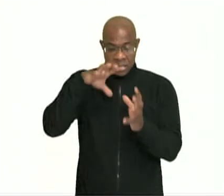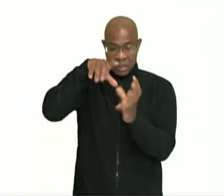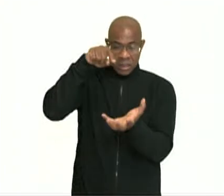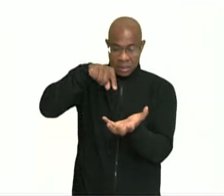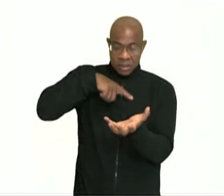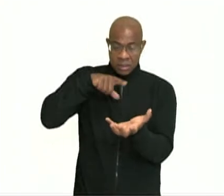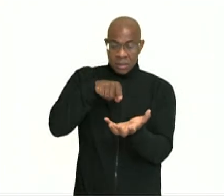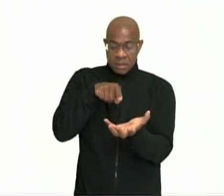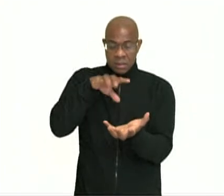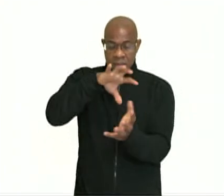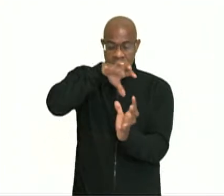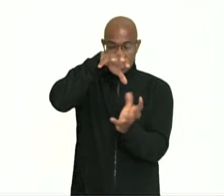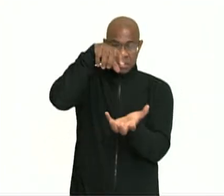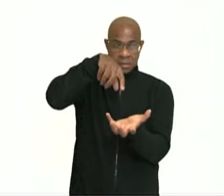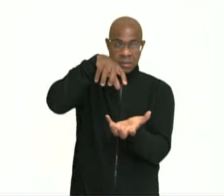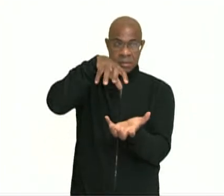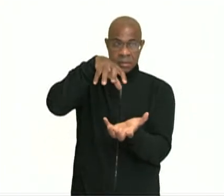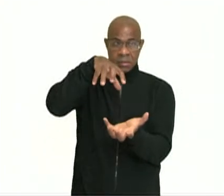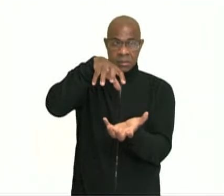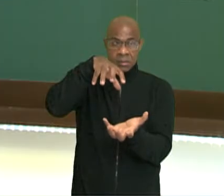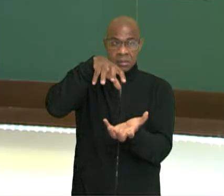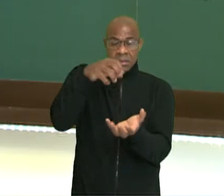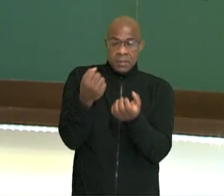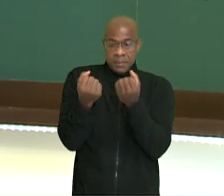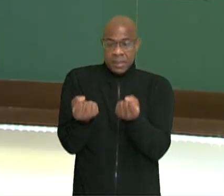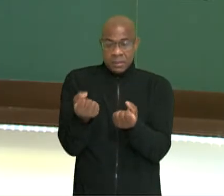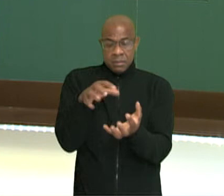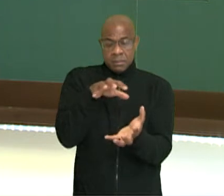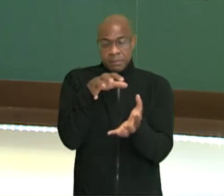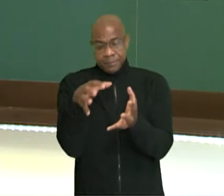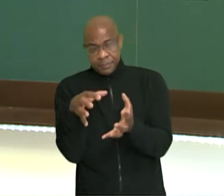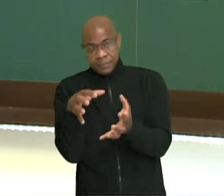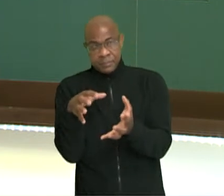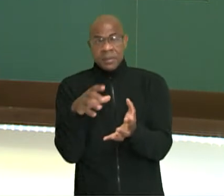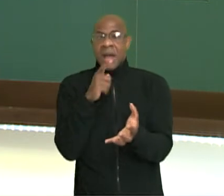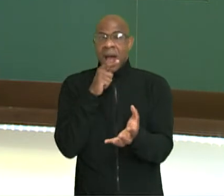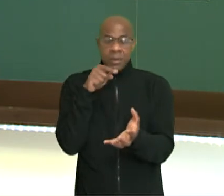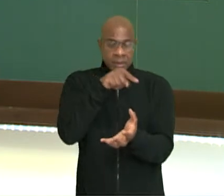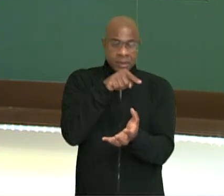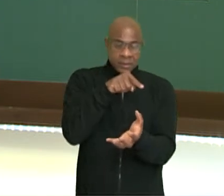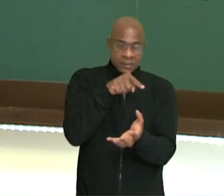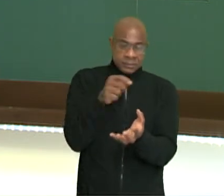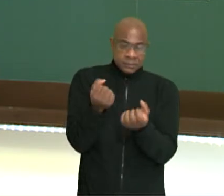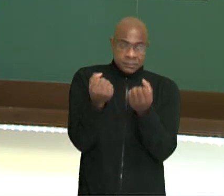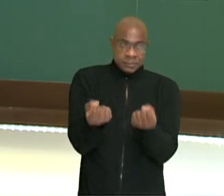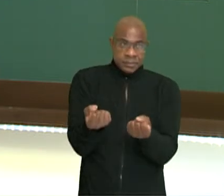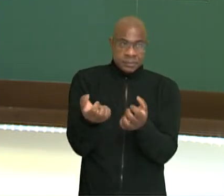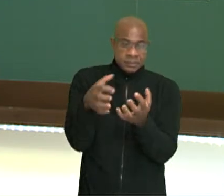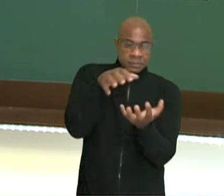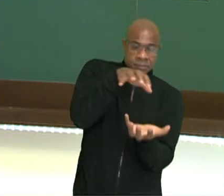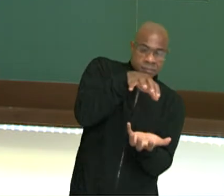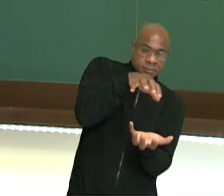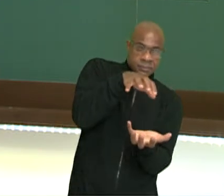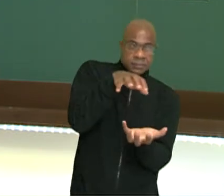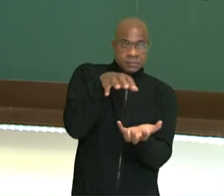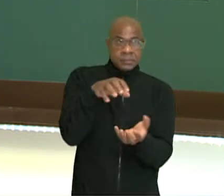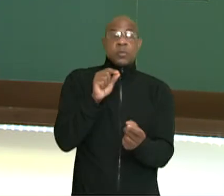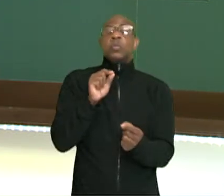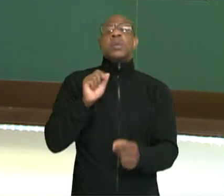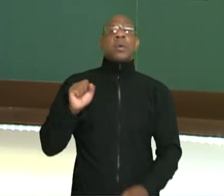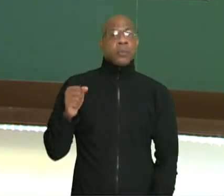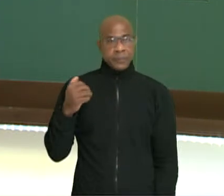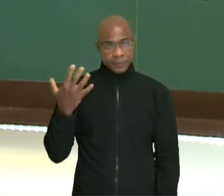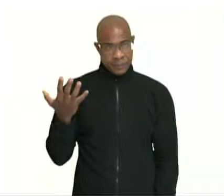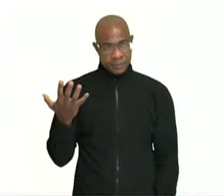a tendência do peso está para cá. Se a água está aqui, o peso vem para cá. E aí, o que